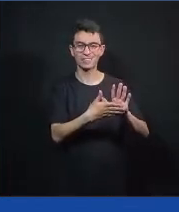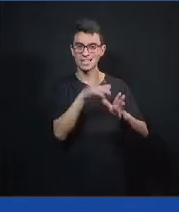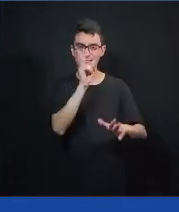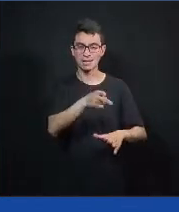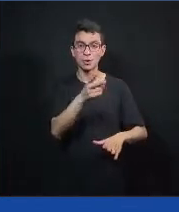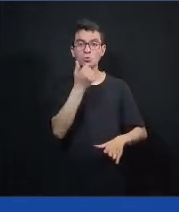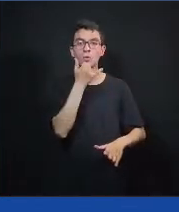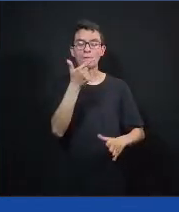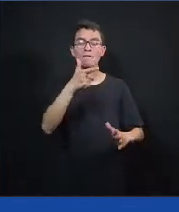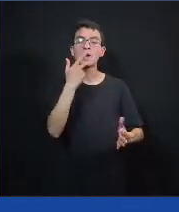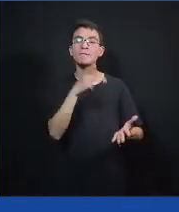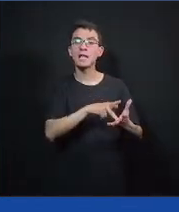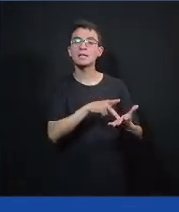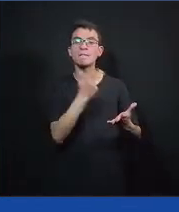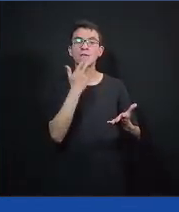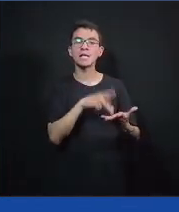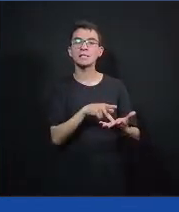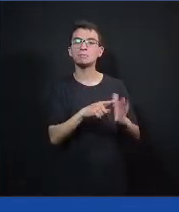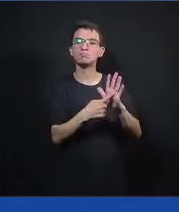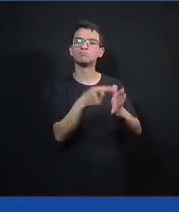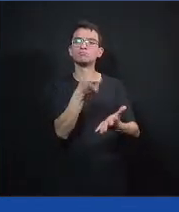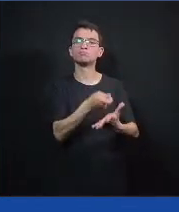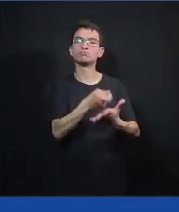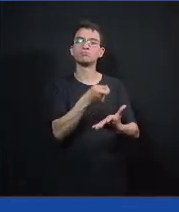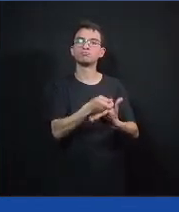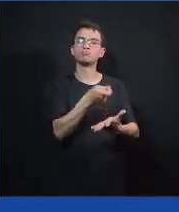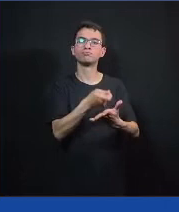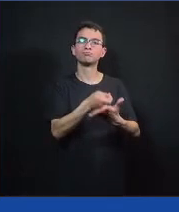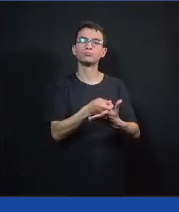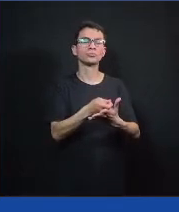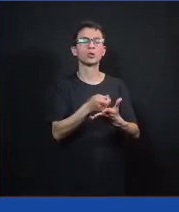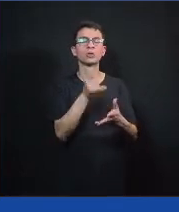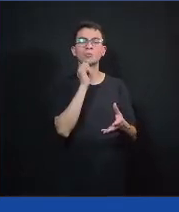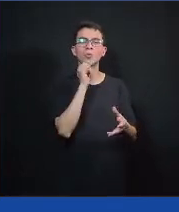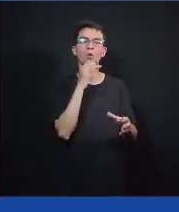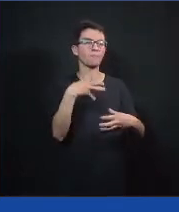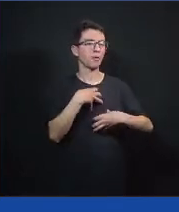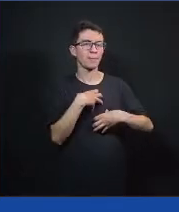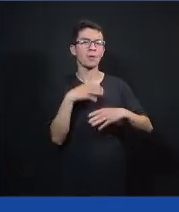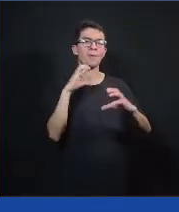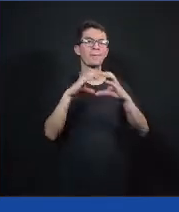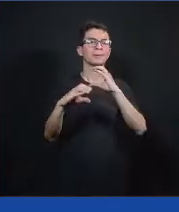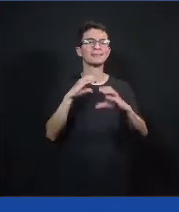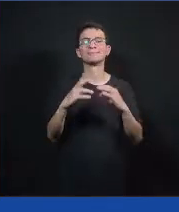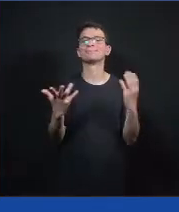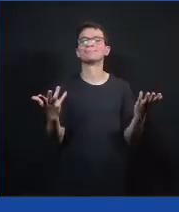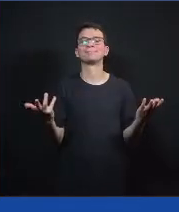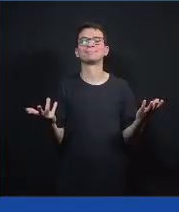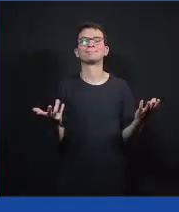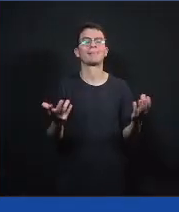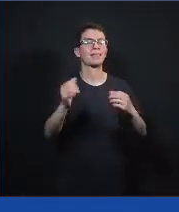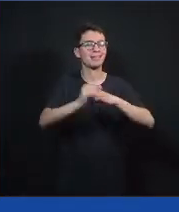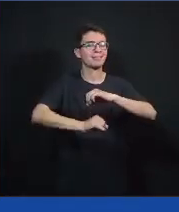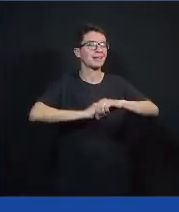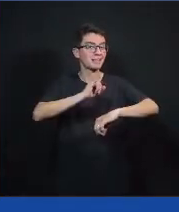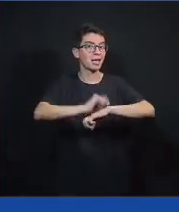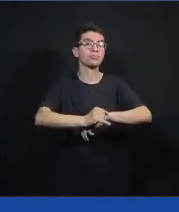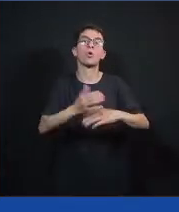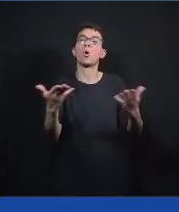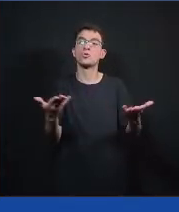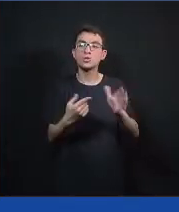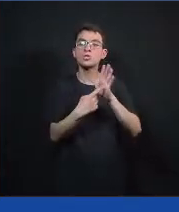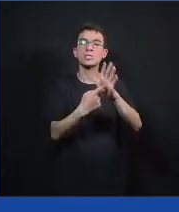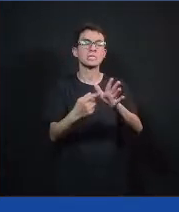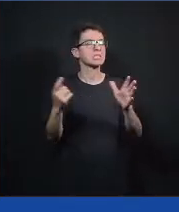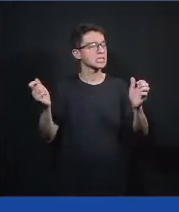exigindo mais e todos os meios de comunicação, principalmente da internet que a gente tem hoje, nos possibilitam